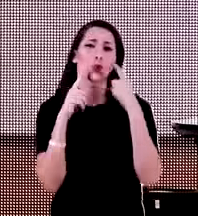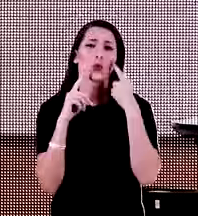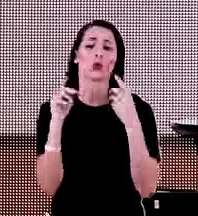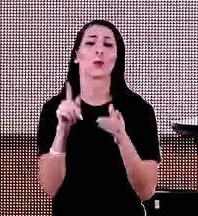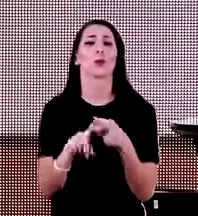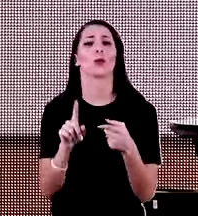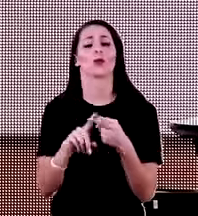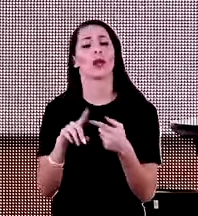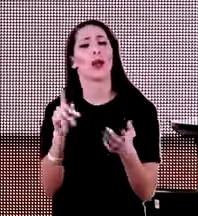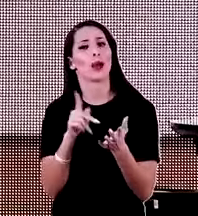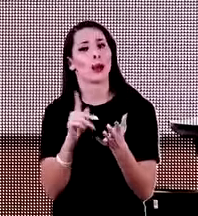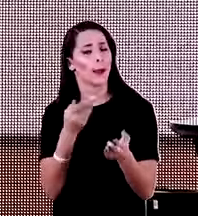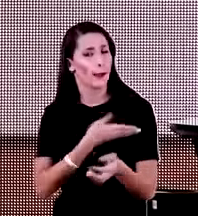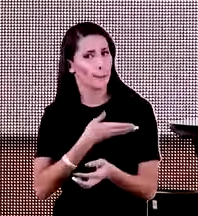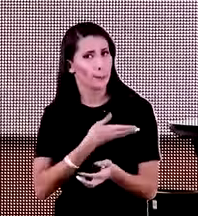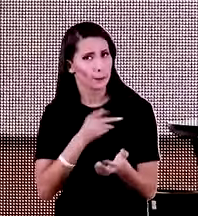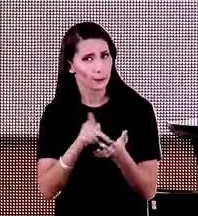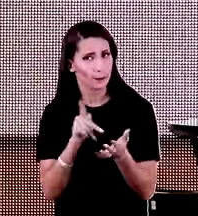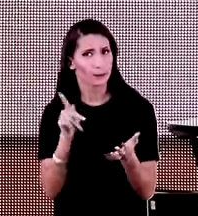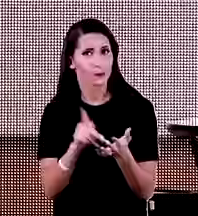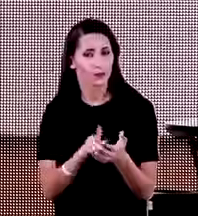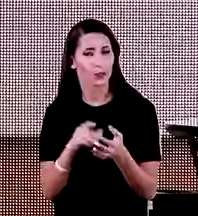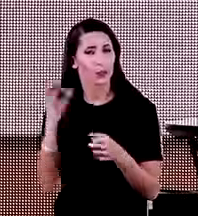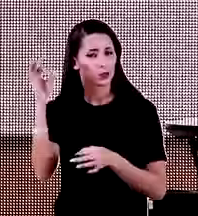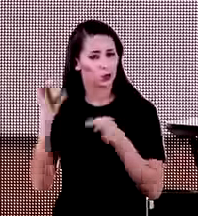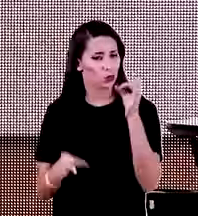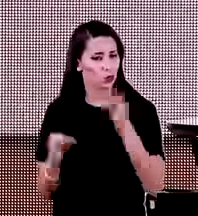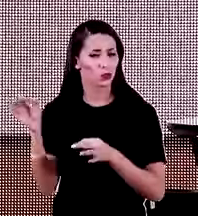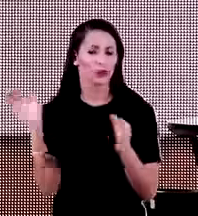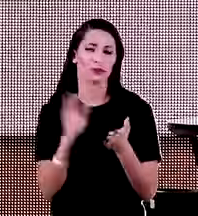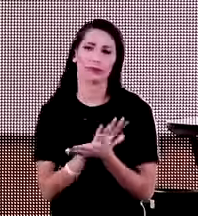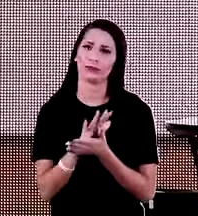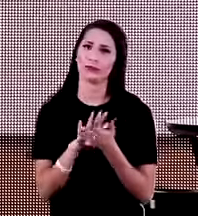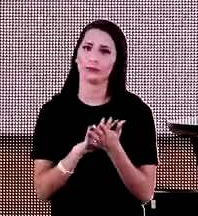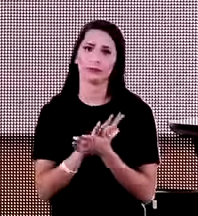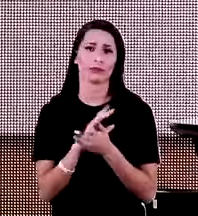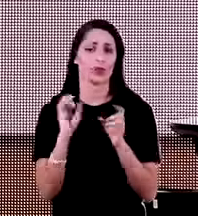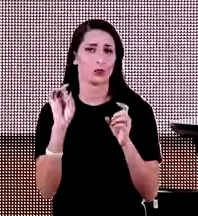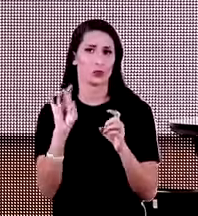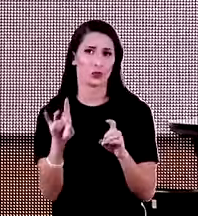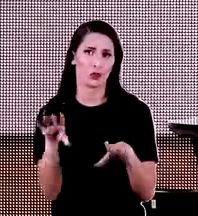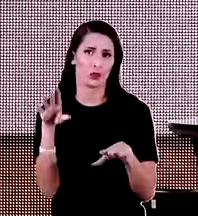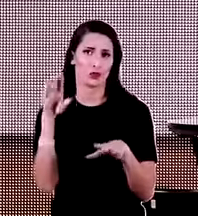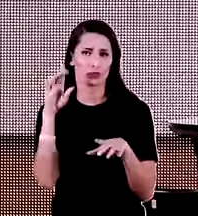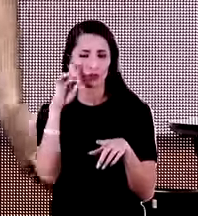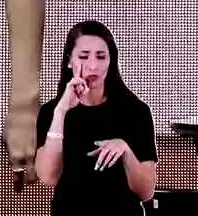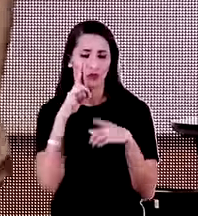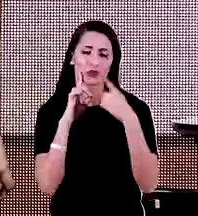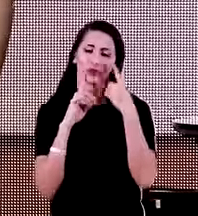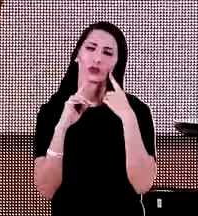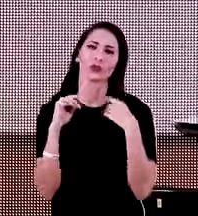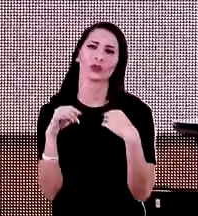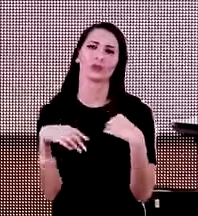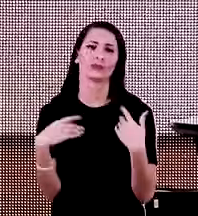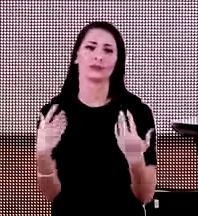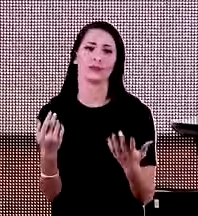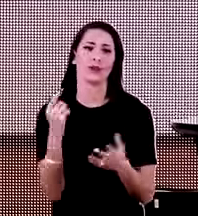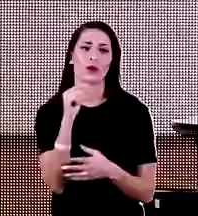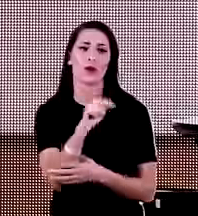gente, elas choram com a gente. Infelizmente, sempre vai ter uma órfã para dizer assim, eu acho que isso aí é